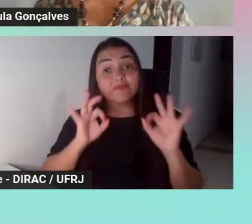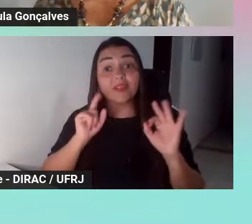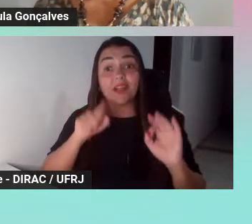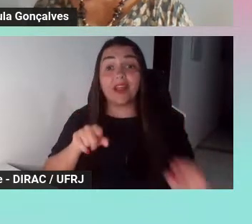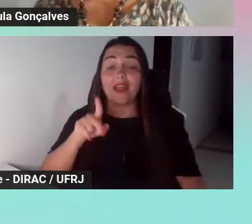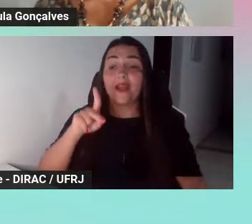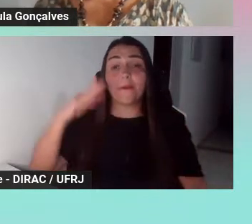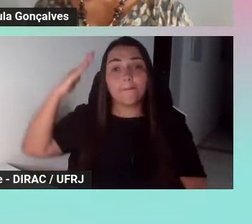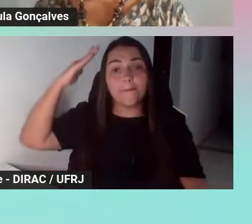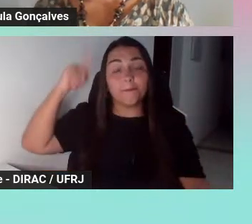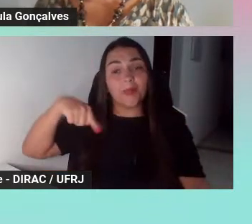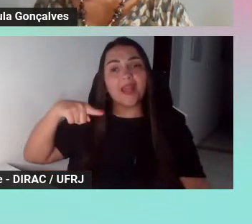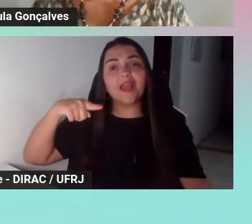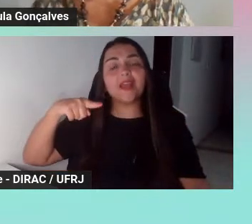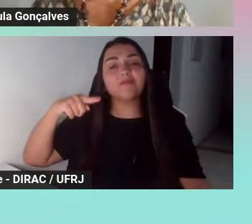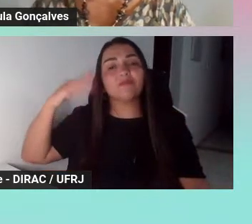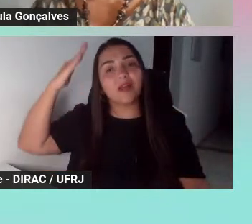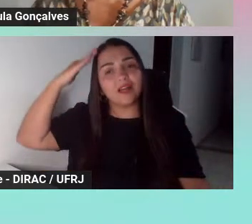Paraná.